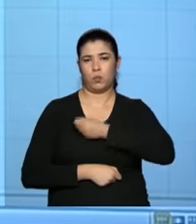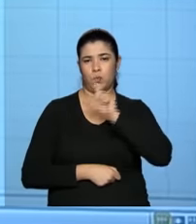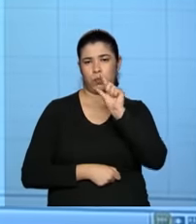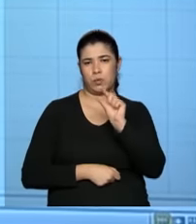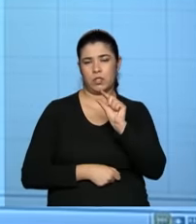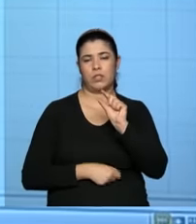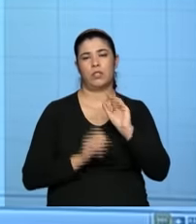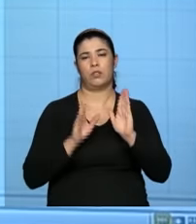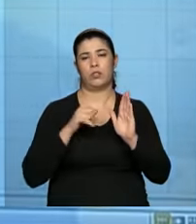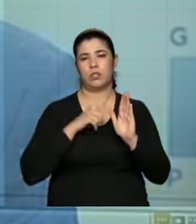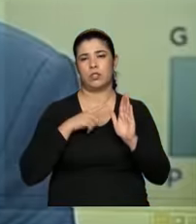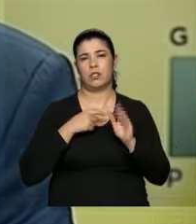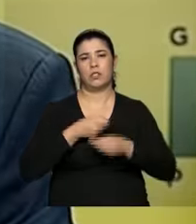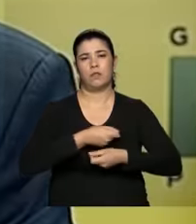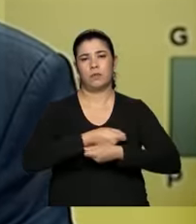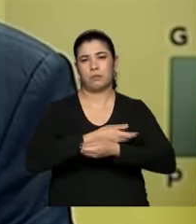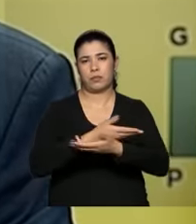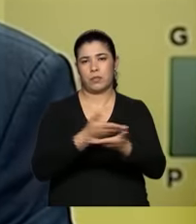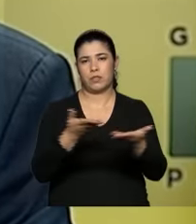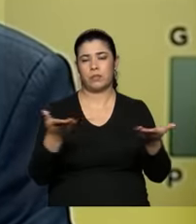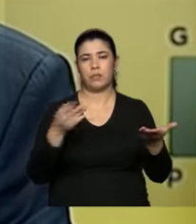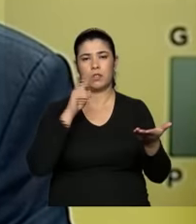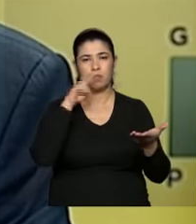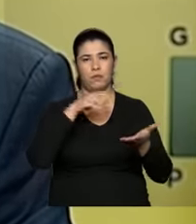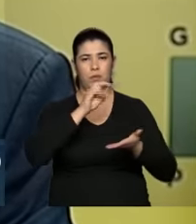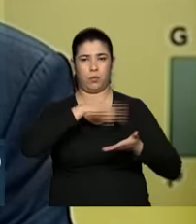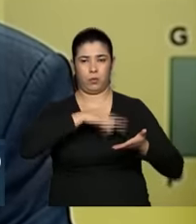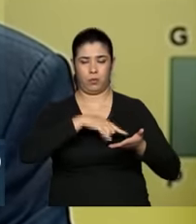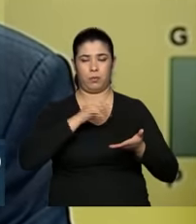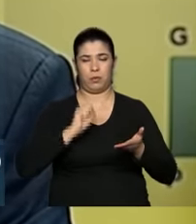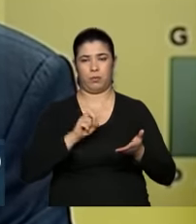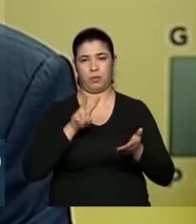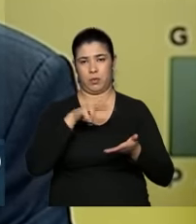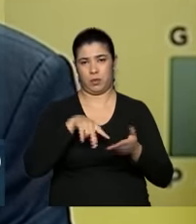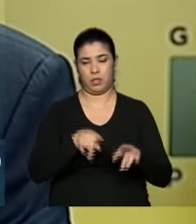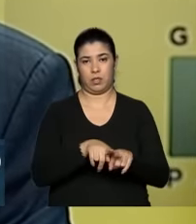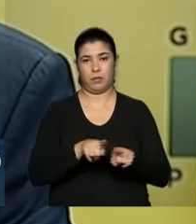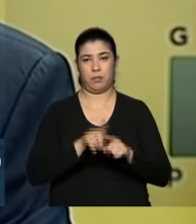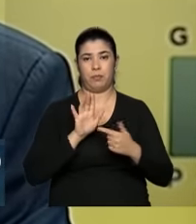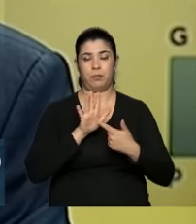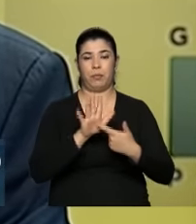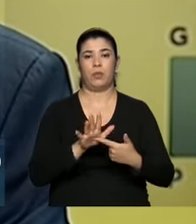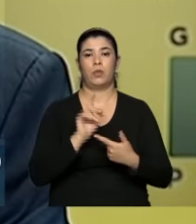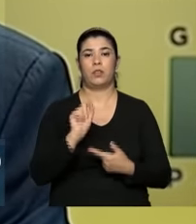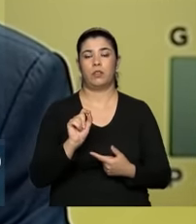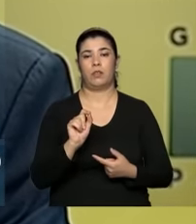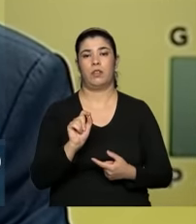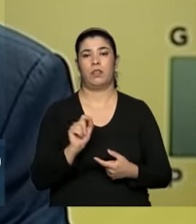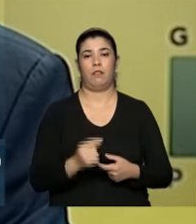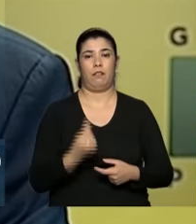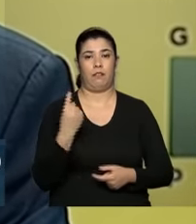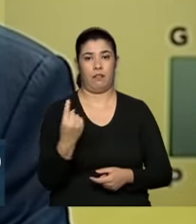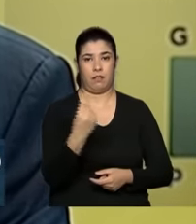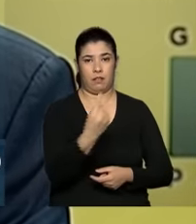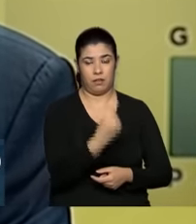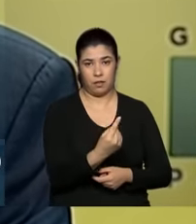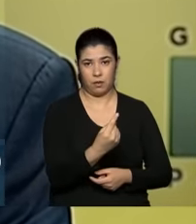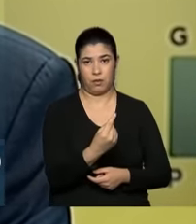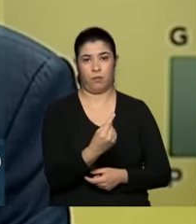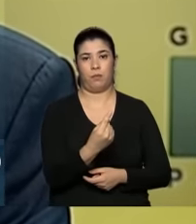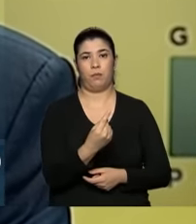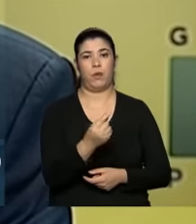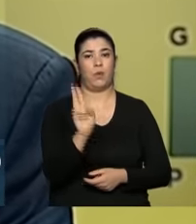não sei se já foi distribuída ou será distribuída a vocês, ela mostra para cada instituição federal de